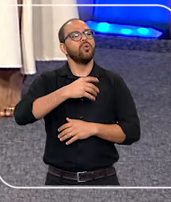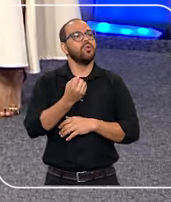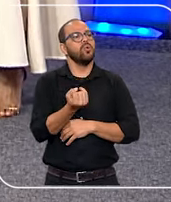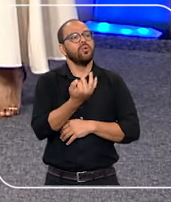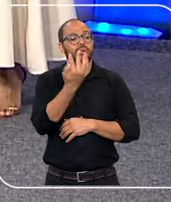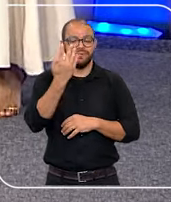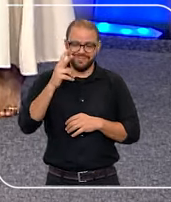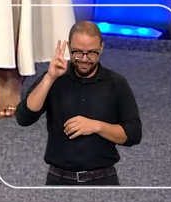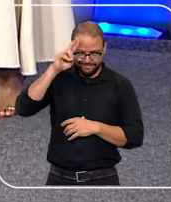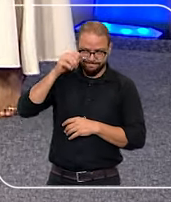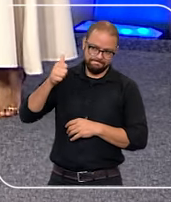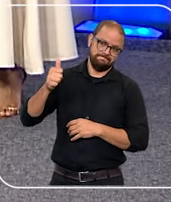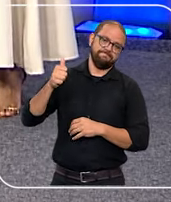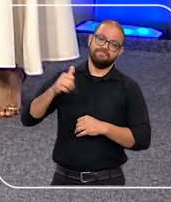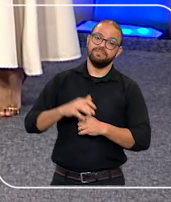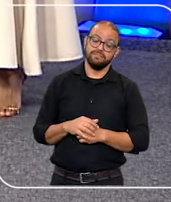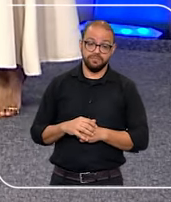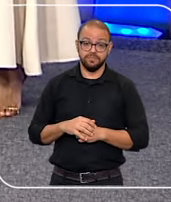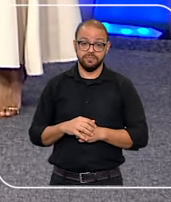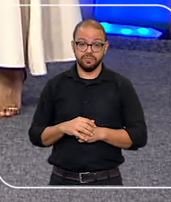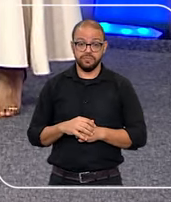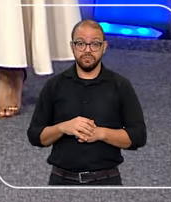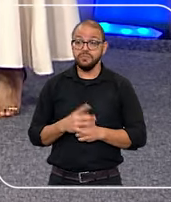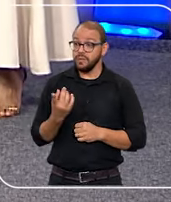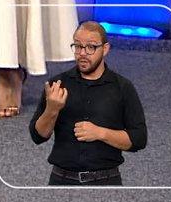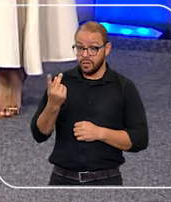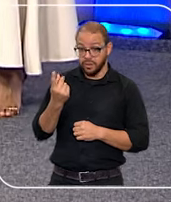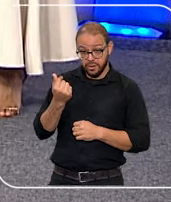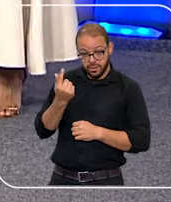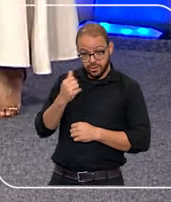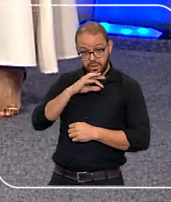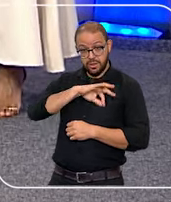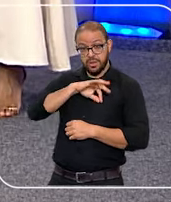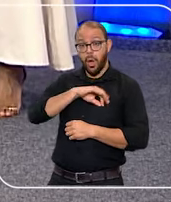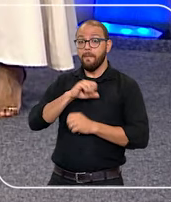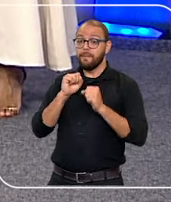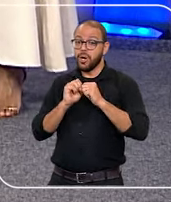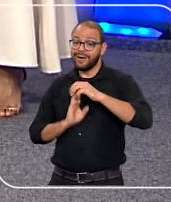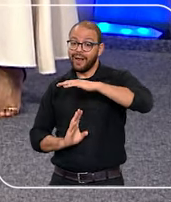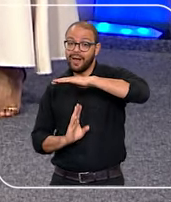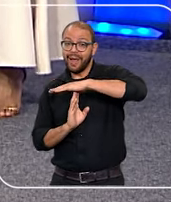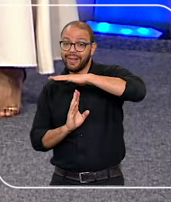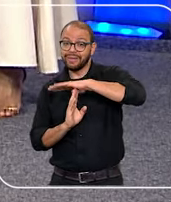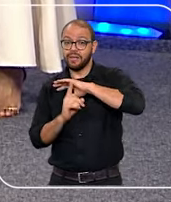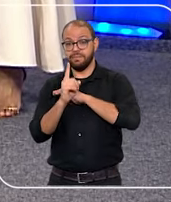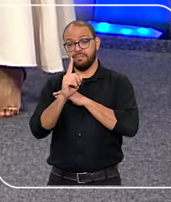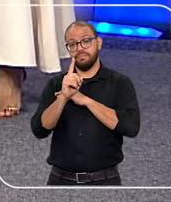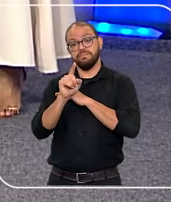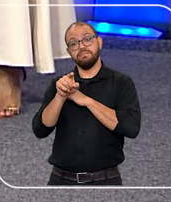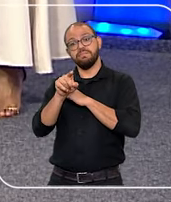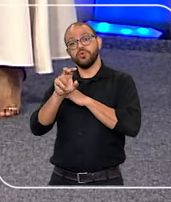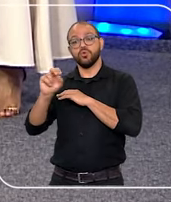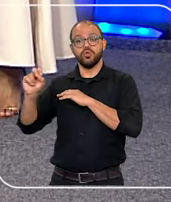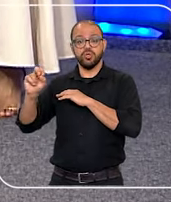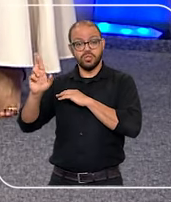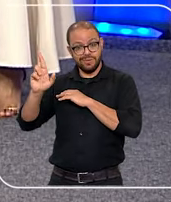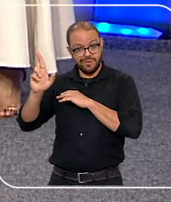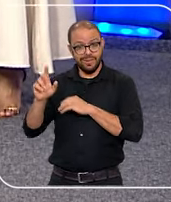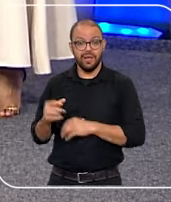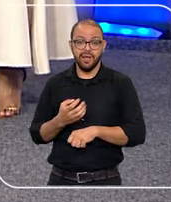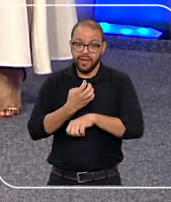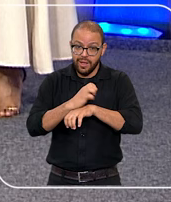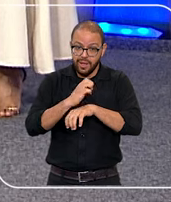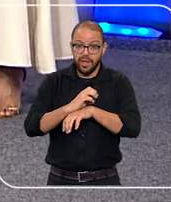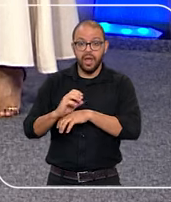da bolsa. Bem lembrado, Kátia. Olha, esse valor pode chegar a quase R$ 1.500. E além